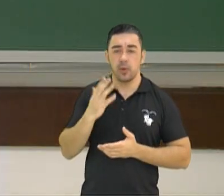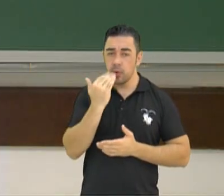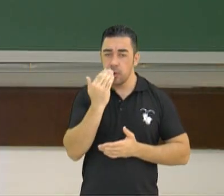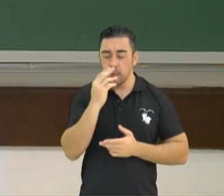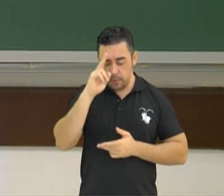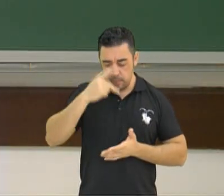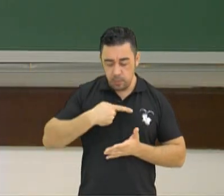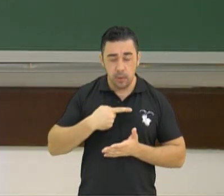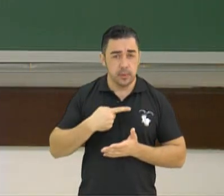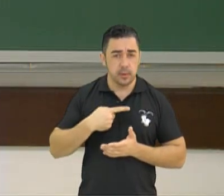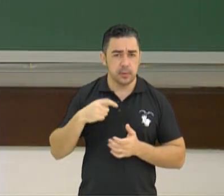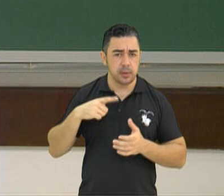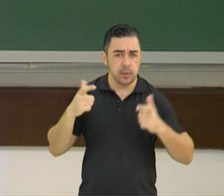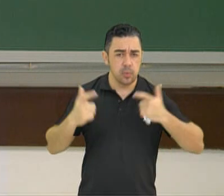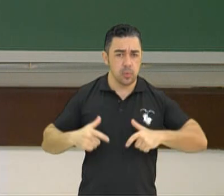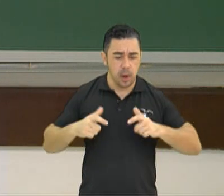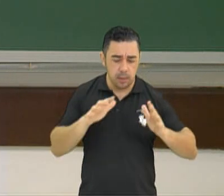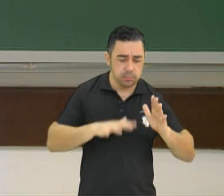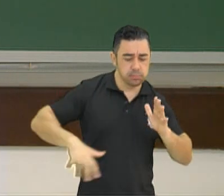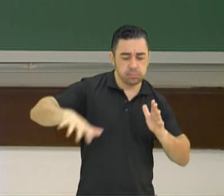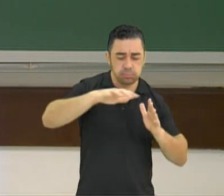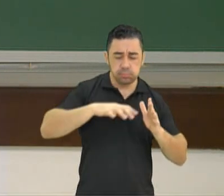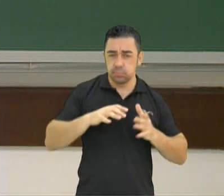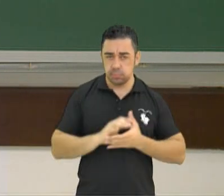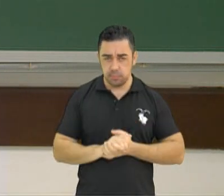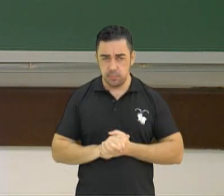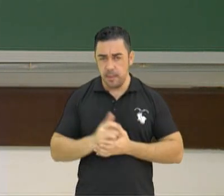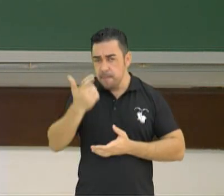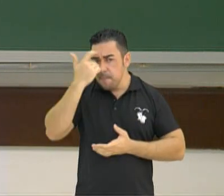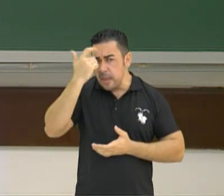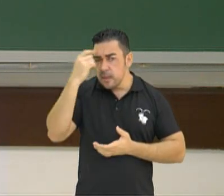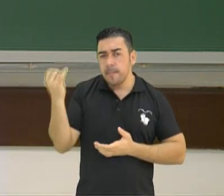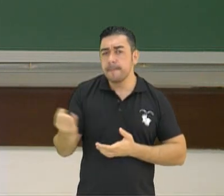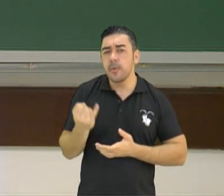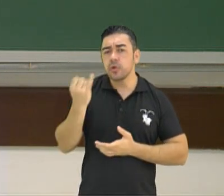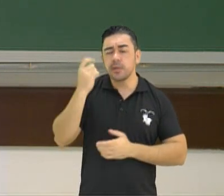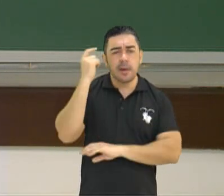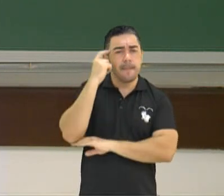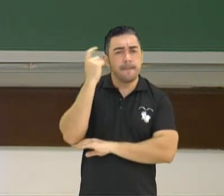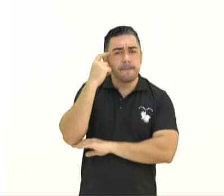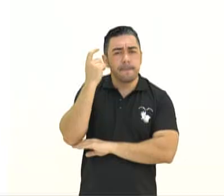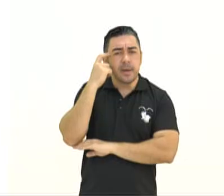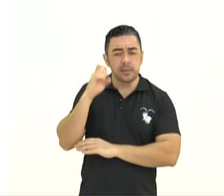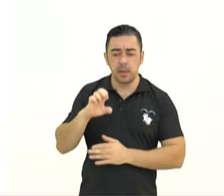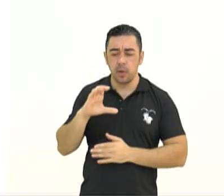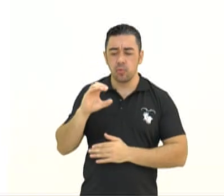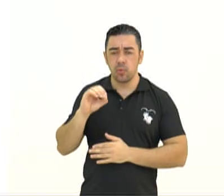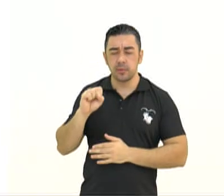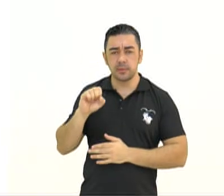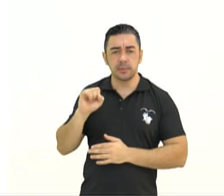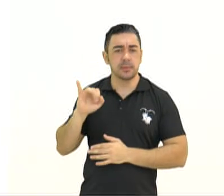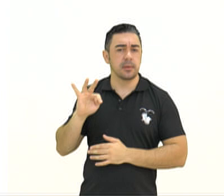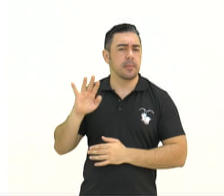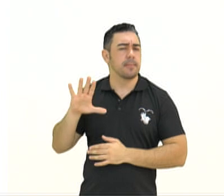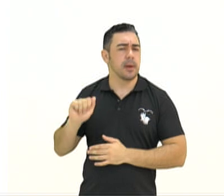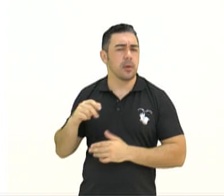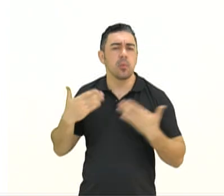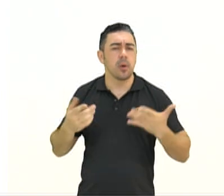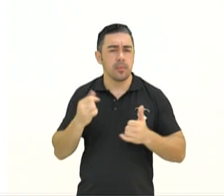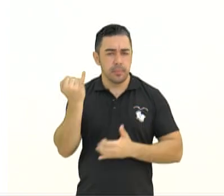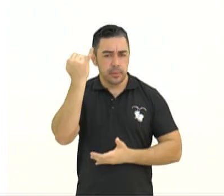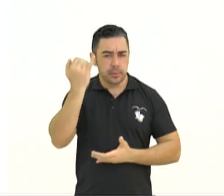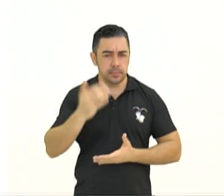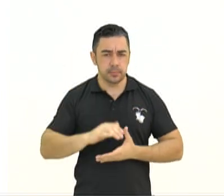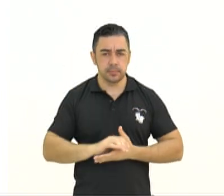ecossistemas? Então, pense aí, você já sabe quem são eles, então pense qual a importância quando você pensa no ecossistema, no meio ambiente. Qual a importância deles?